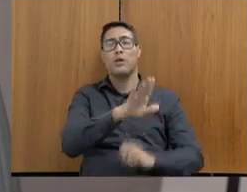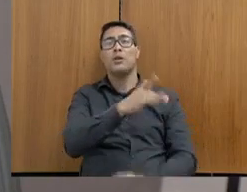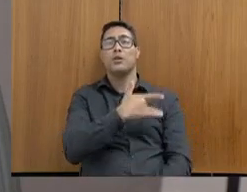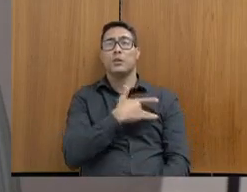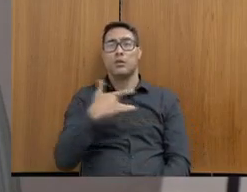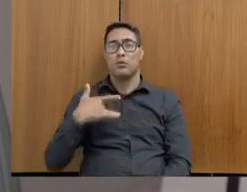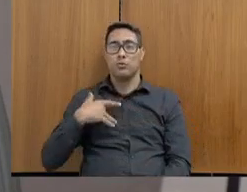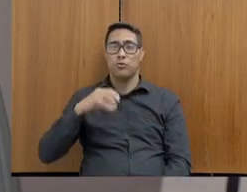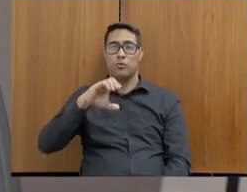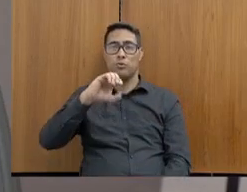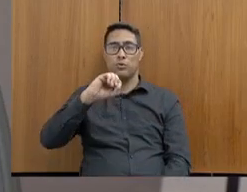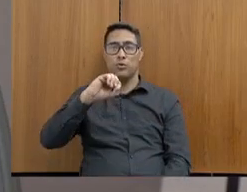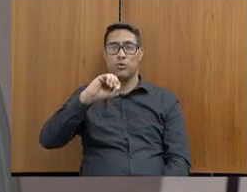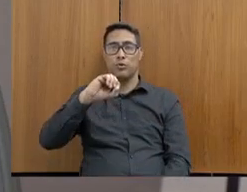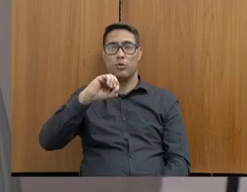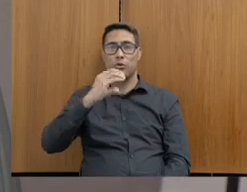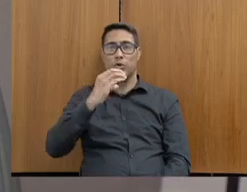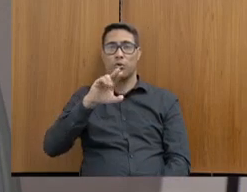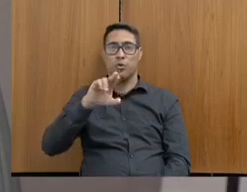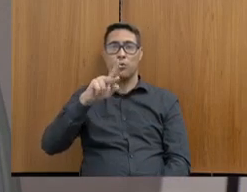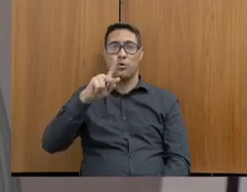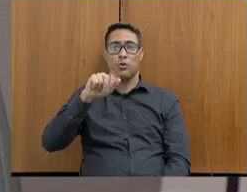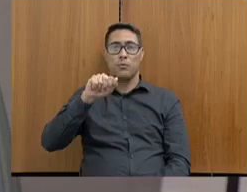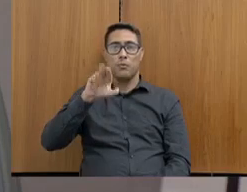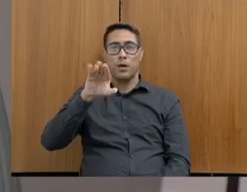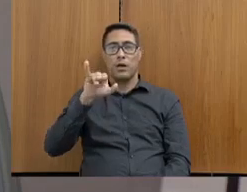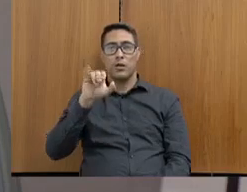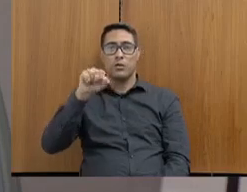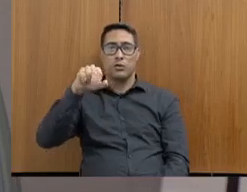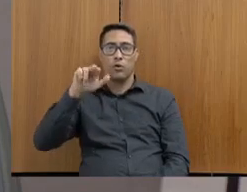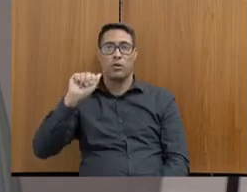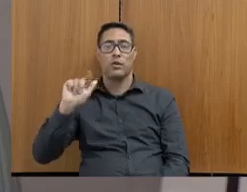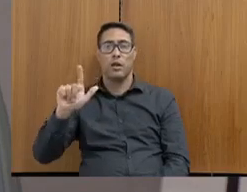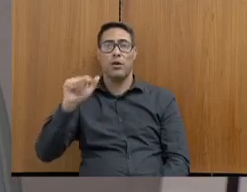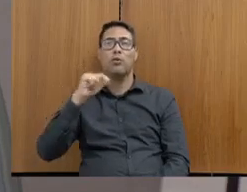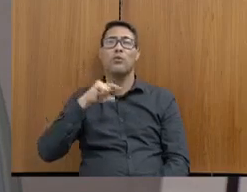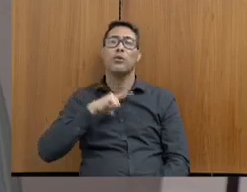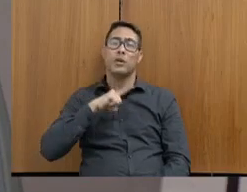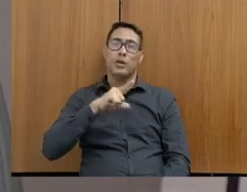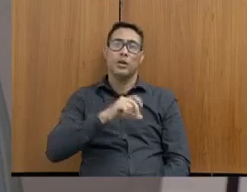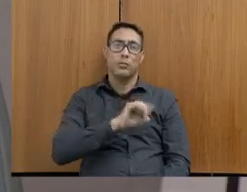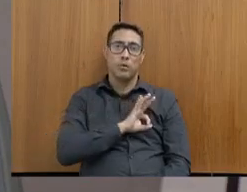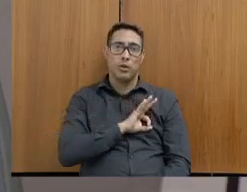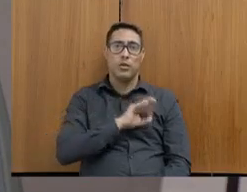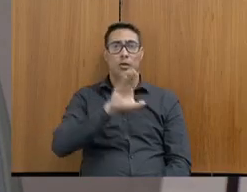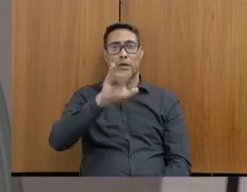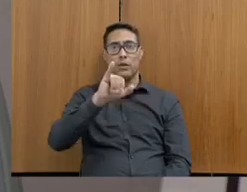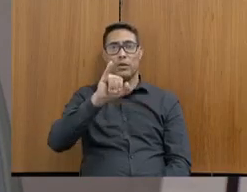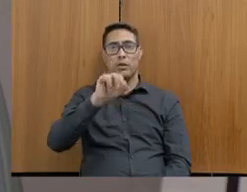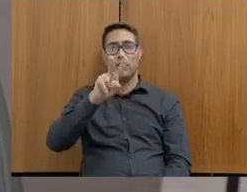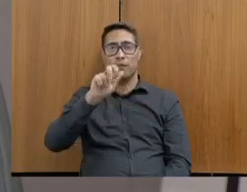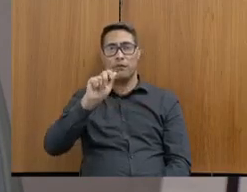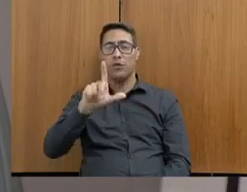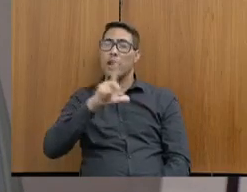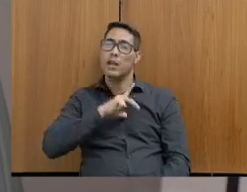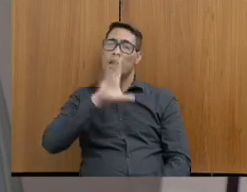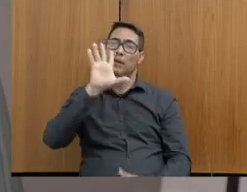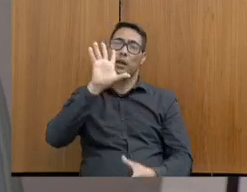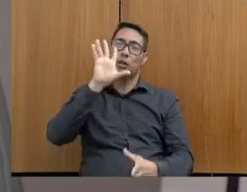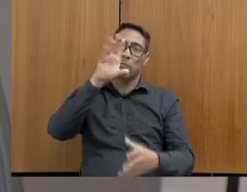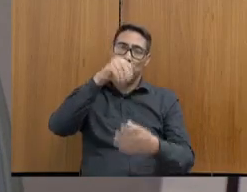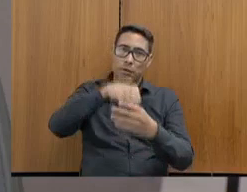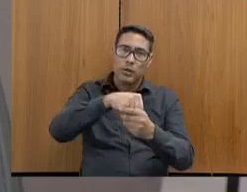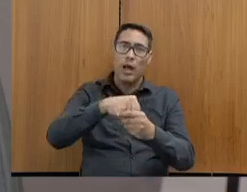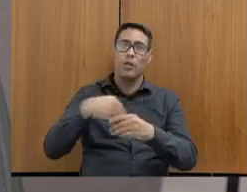da Polícia Civil né e Como já disse também ele tem sido implementado em ondas